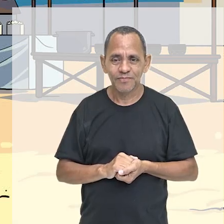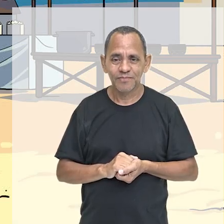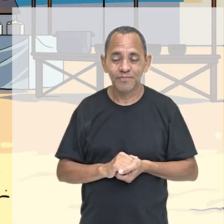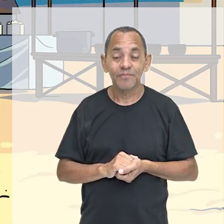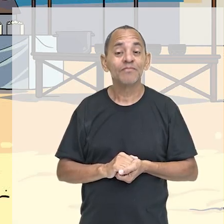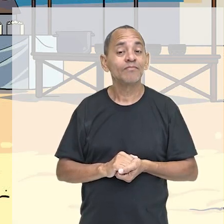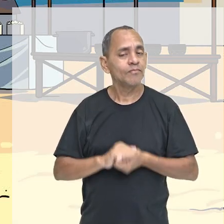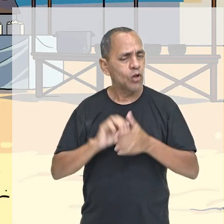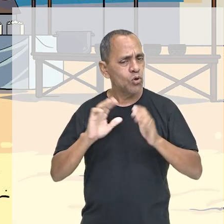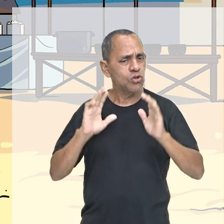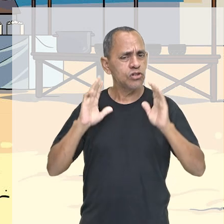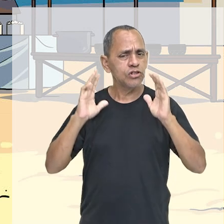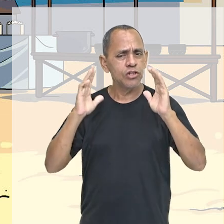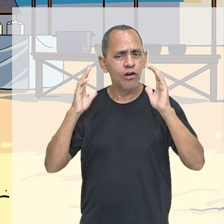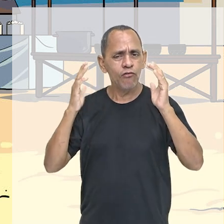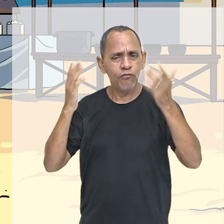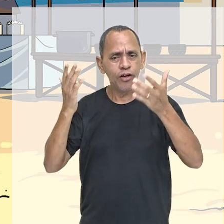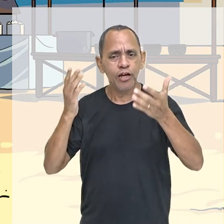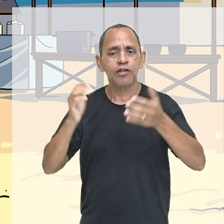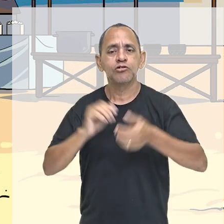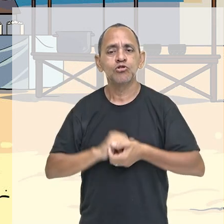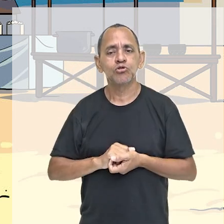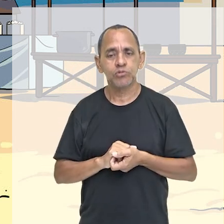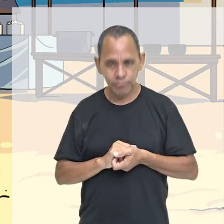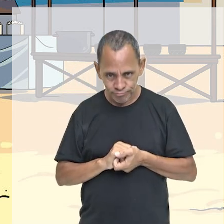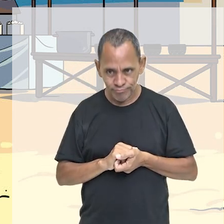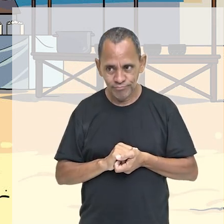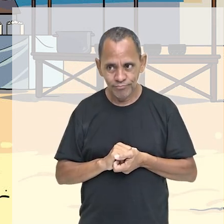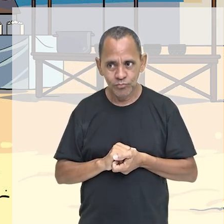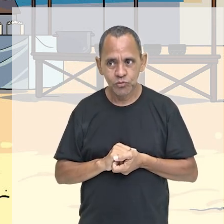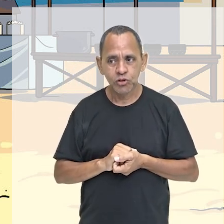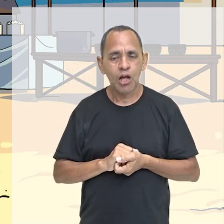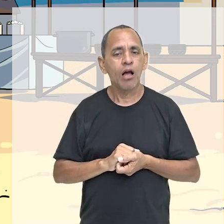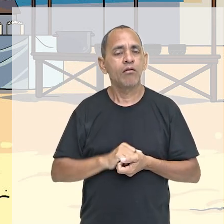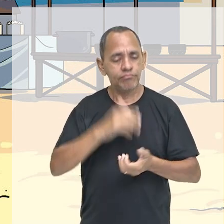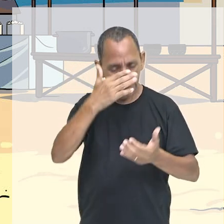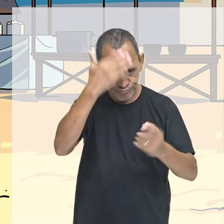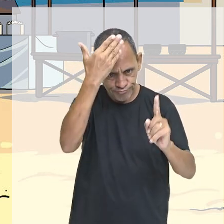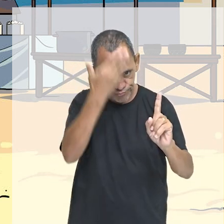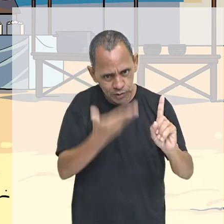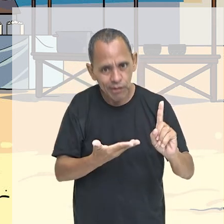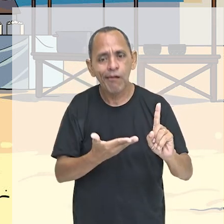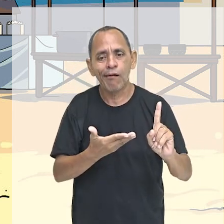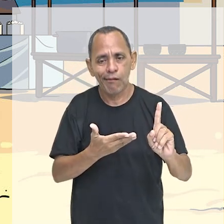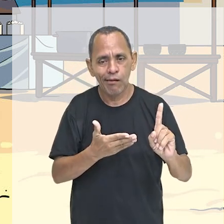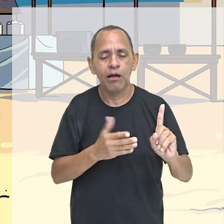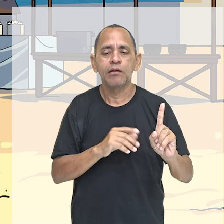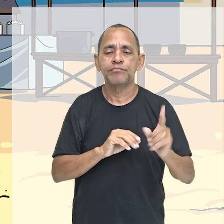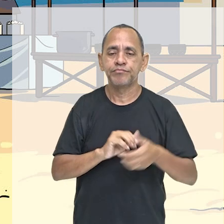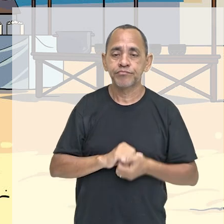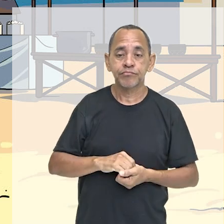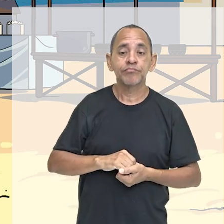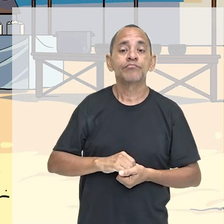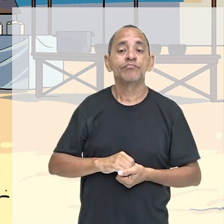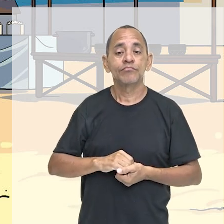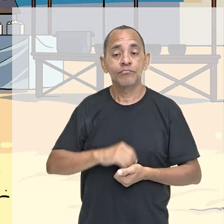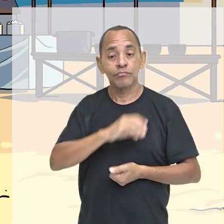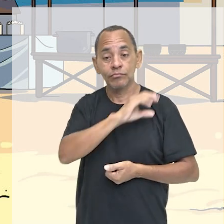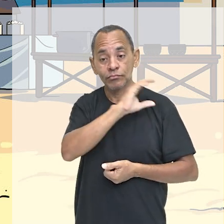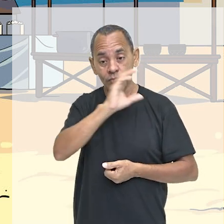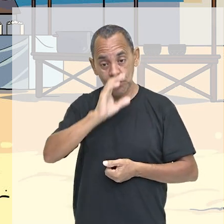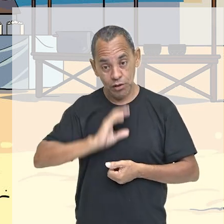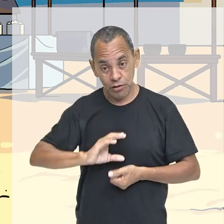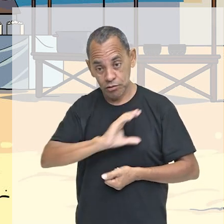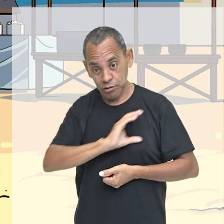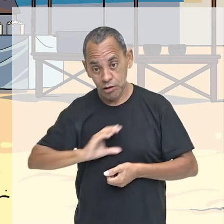Os festejos em homenagem a santos cristãos católicos é muito comum em todo o mundo.